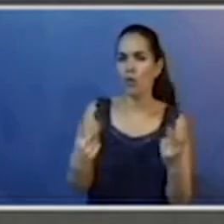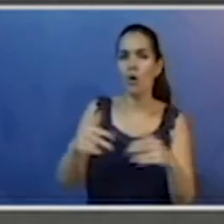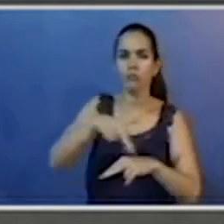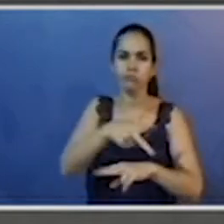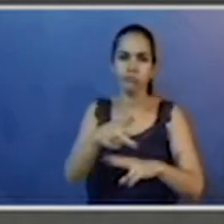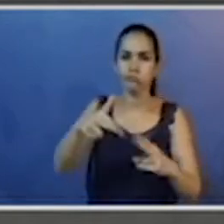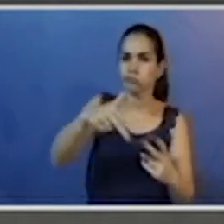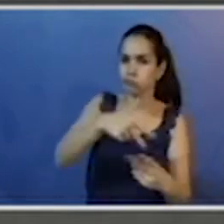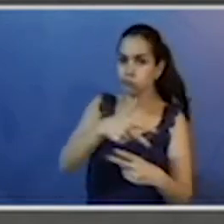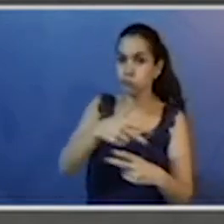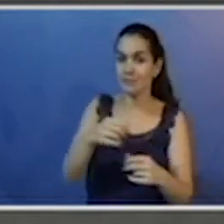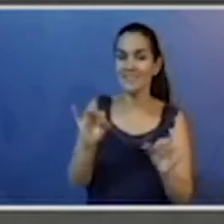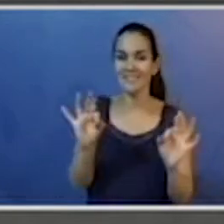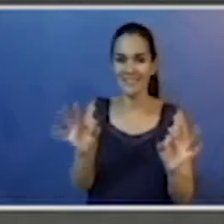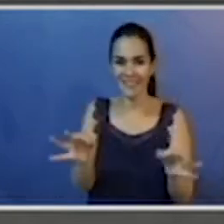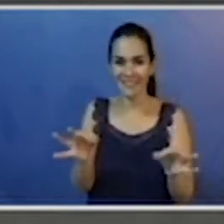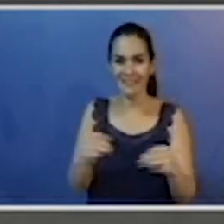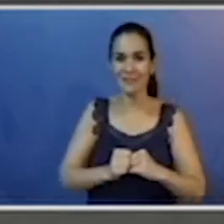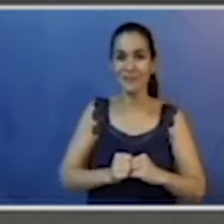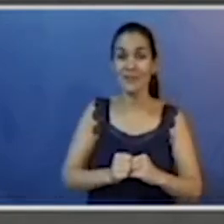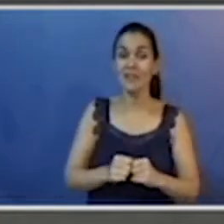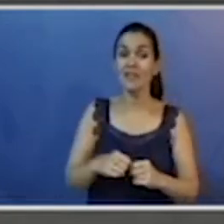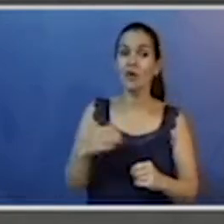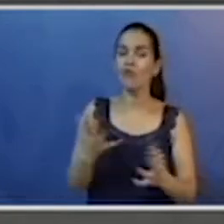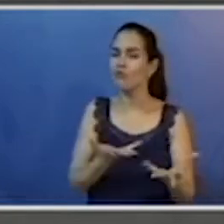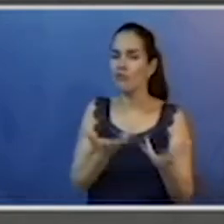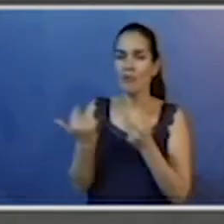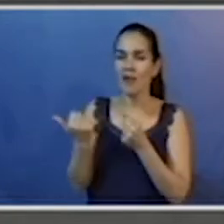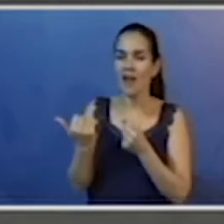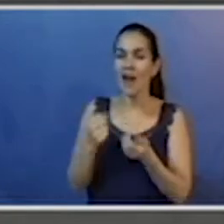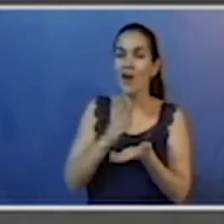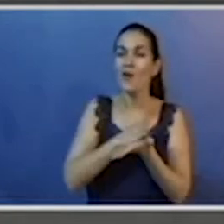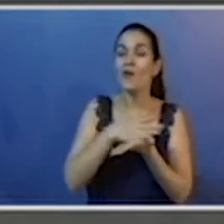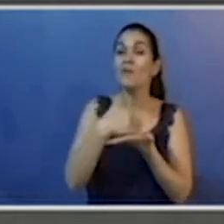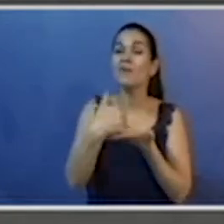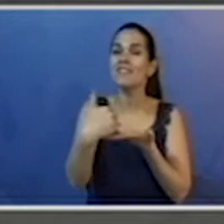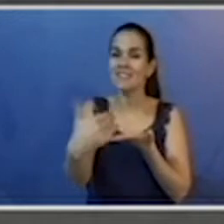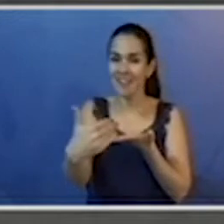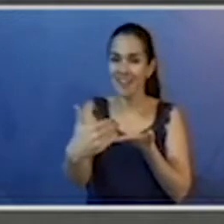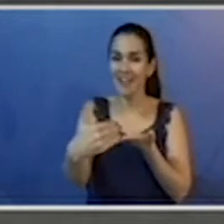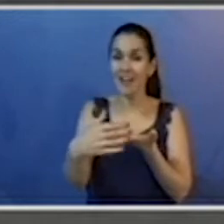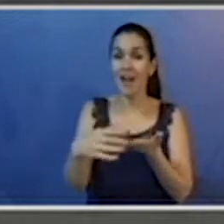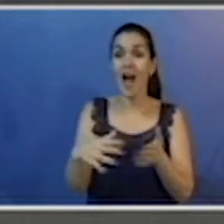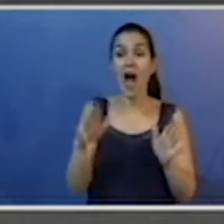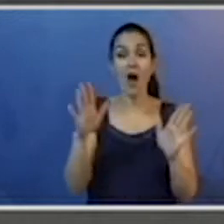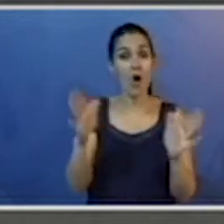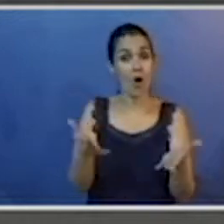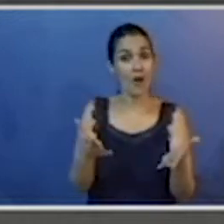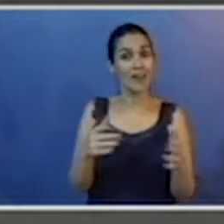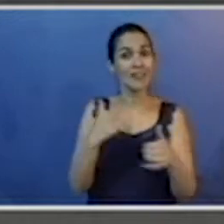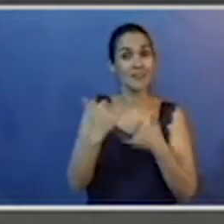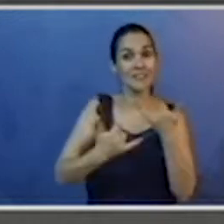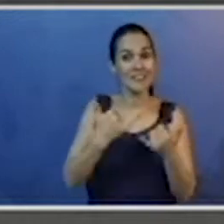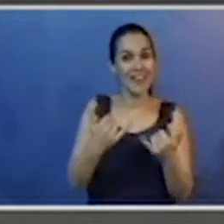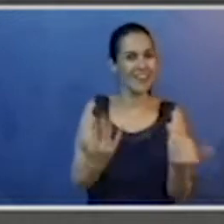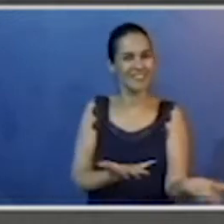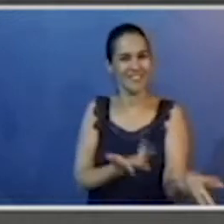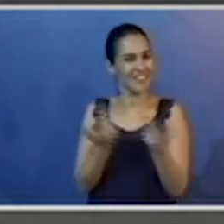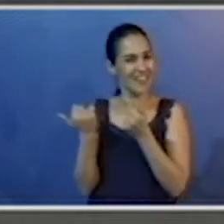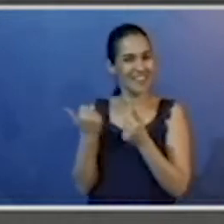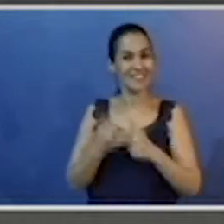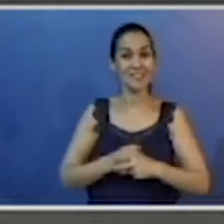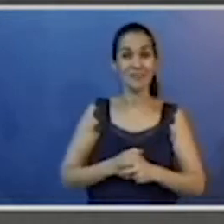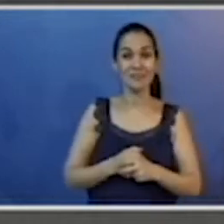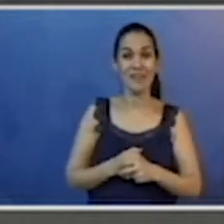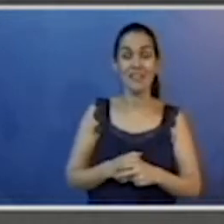alternadamente certo então vamos lá vamos começar vamos lá hora de fazer que a hora mais importante tá